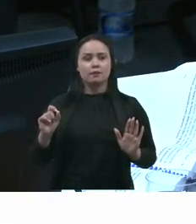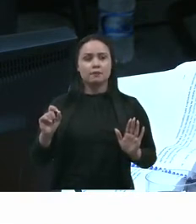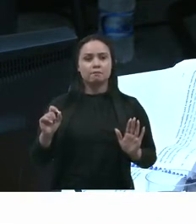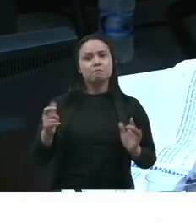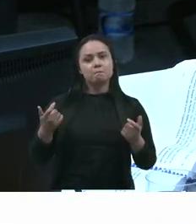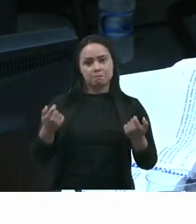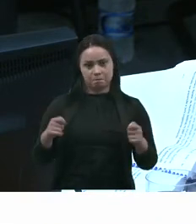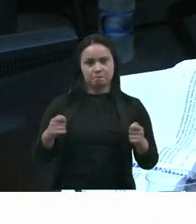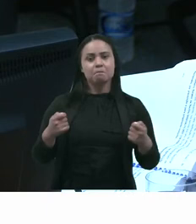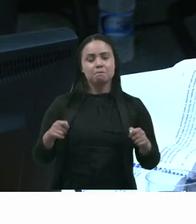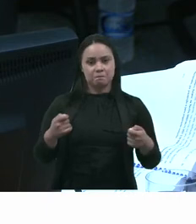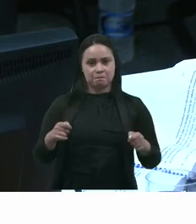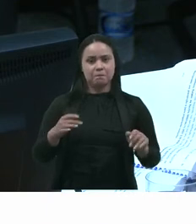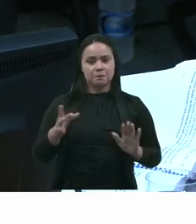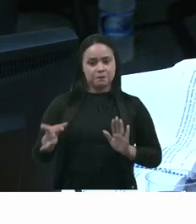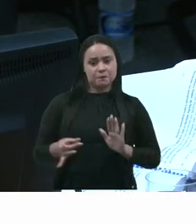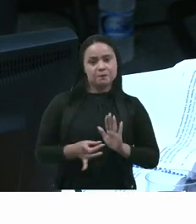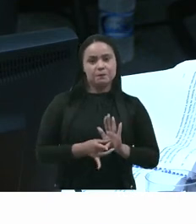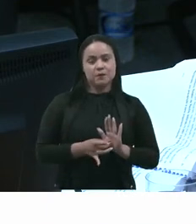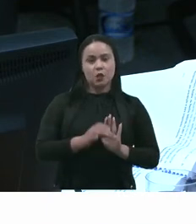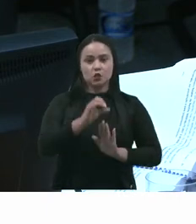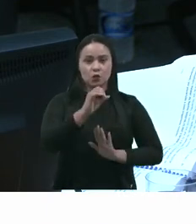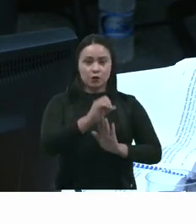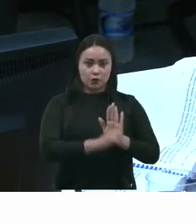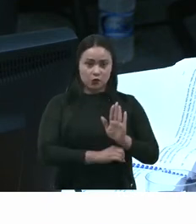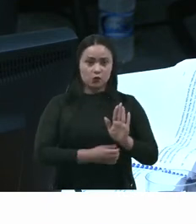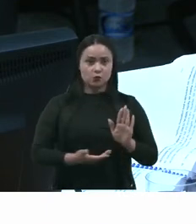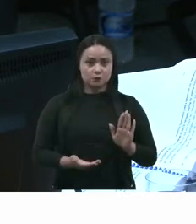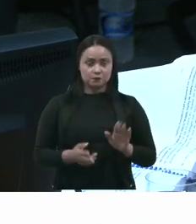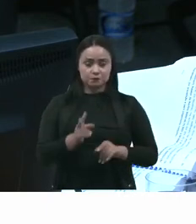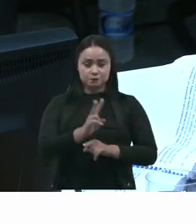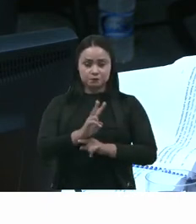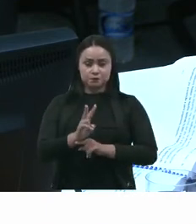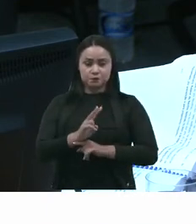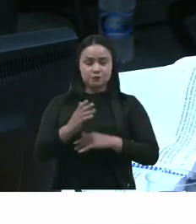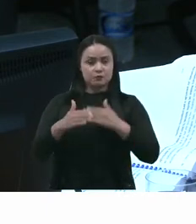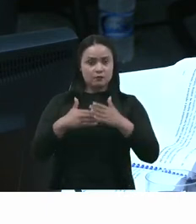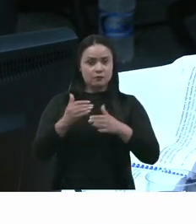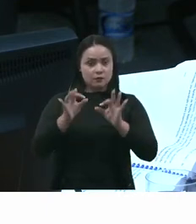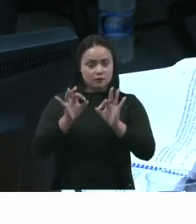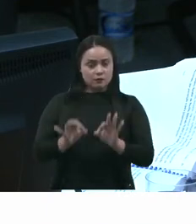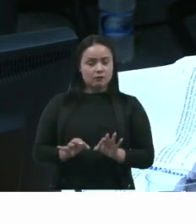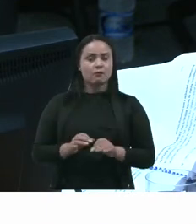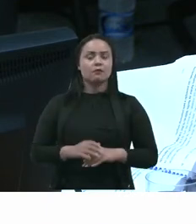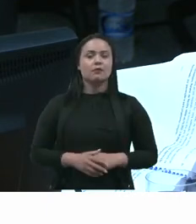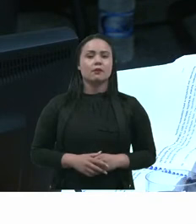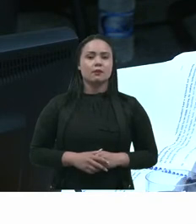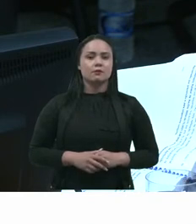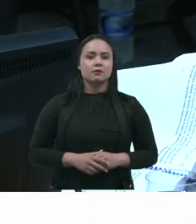pela necessidade de instauração de ofício da revisão do processo disciplinar, verificando a